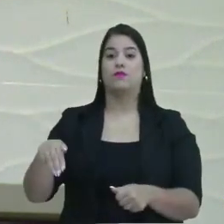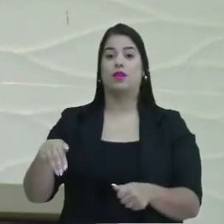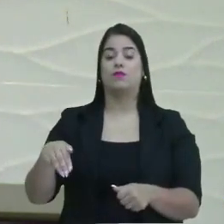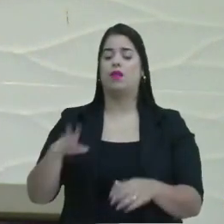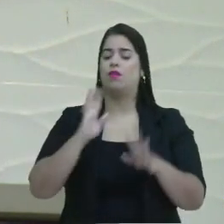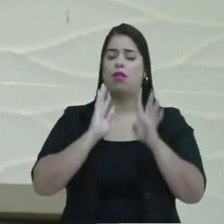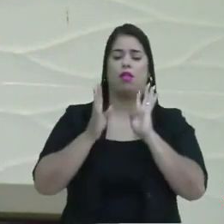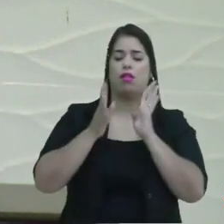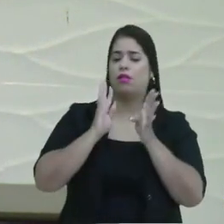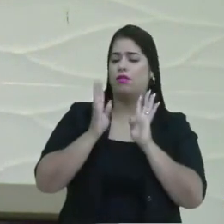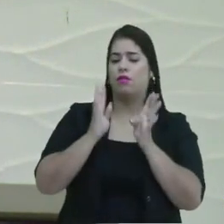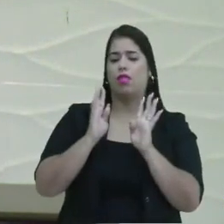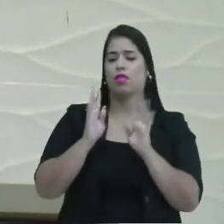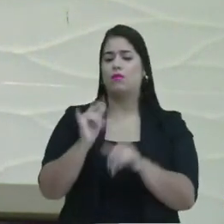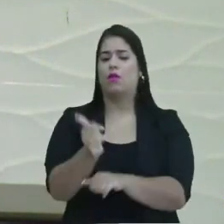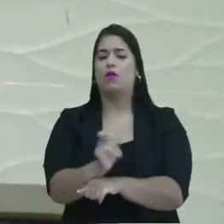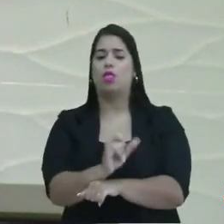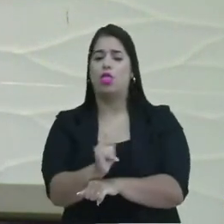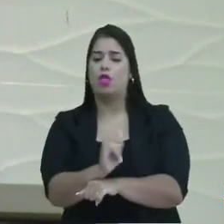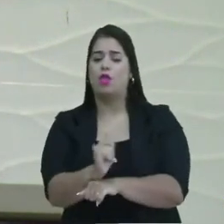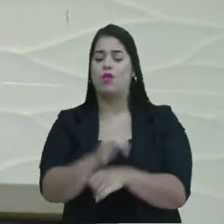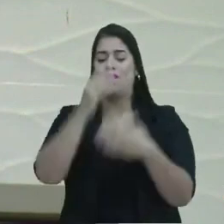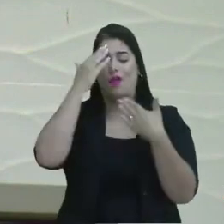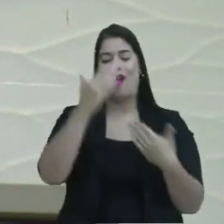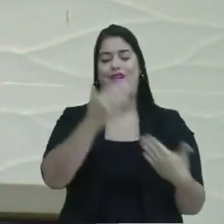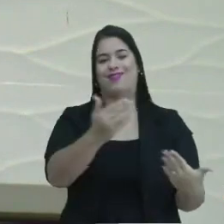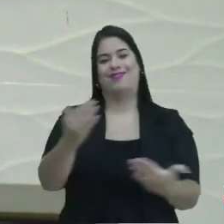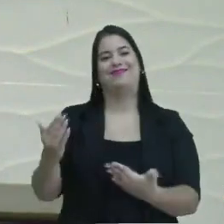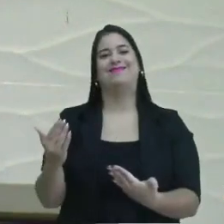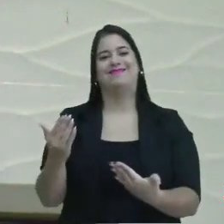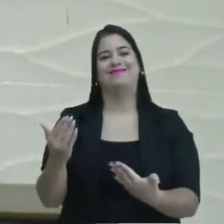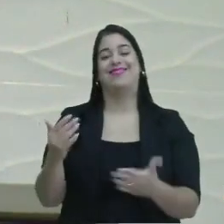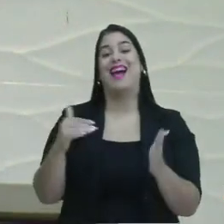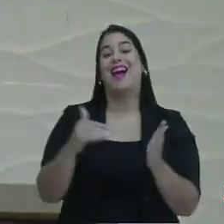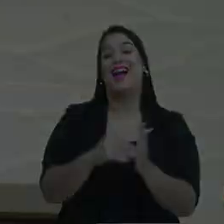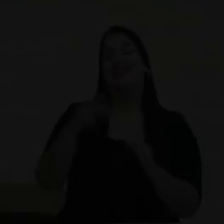Facebook e YouTube desta casa. Muito obrigado a todos e até a próxima oportunidade.